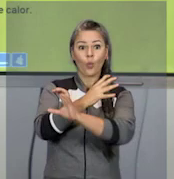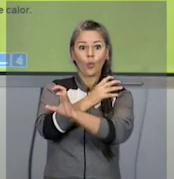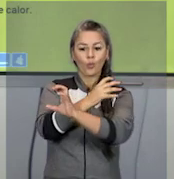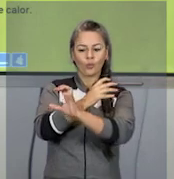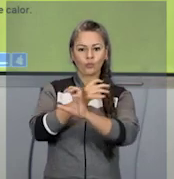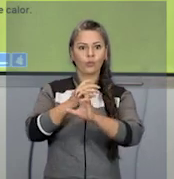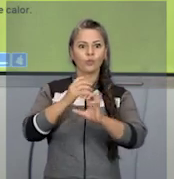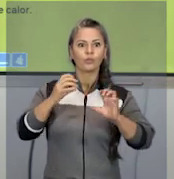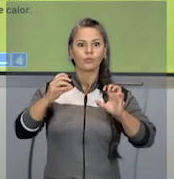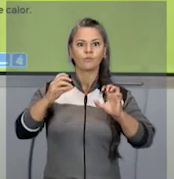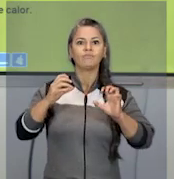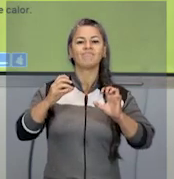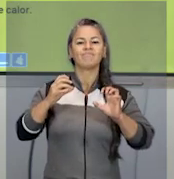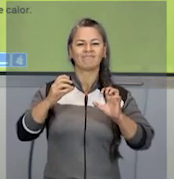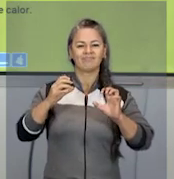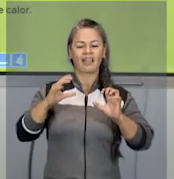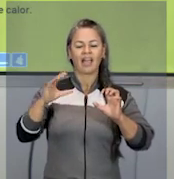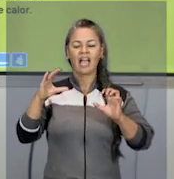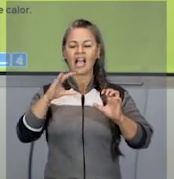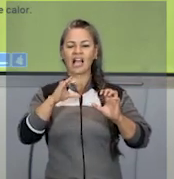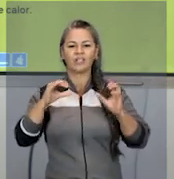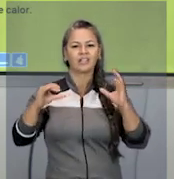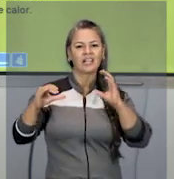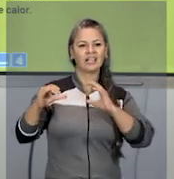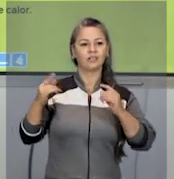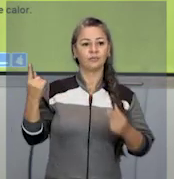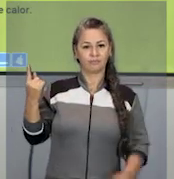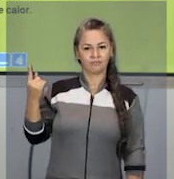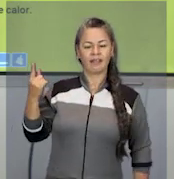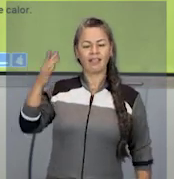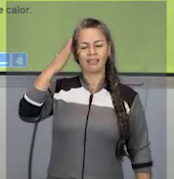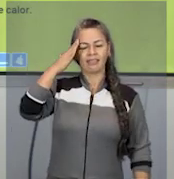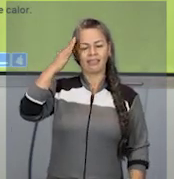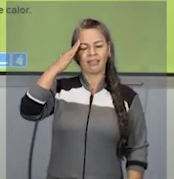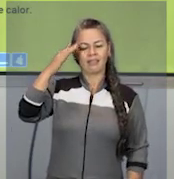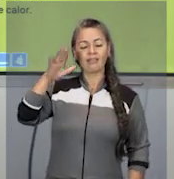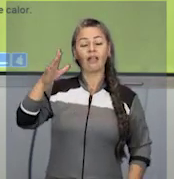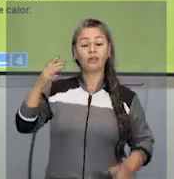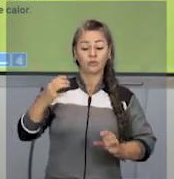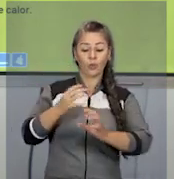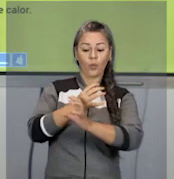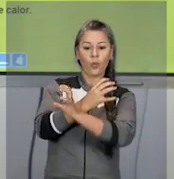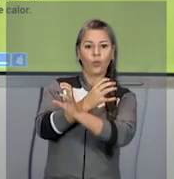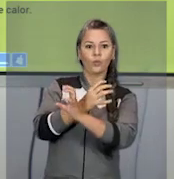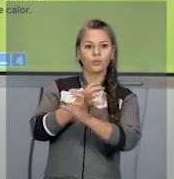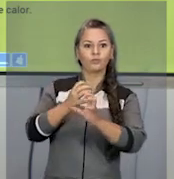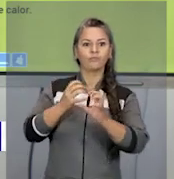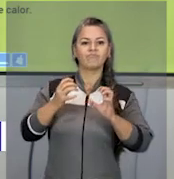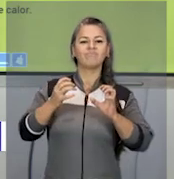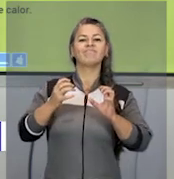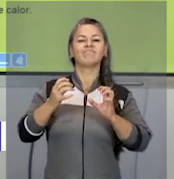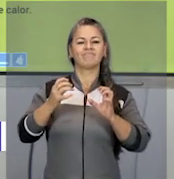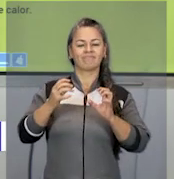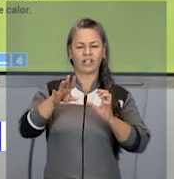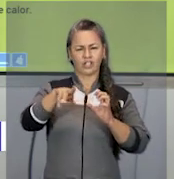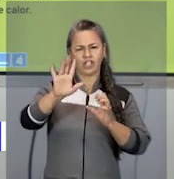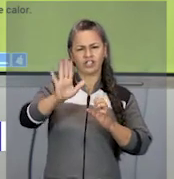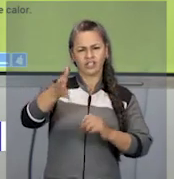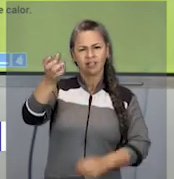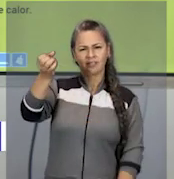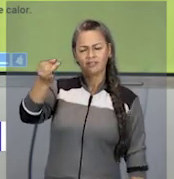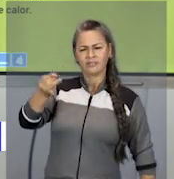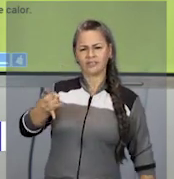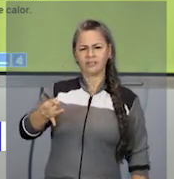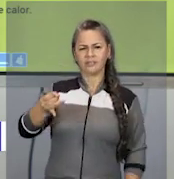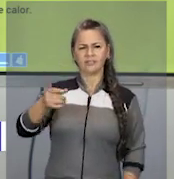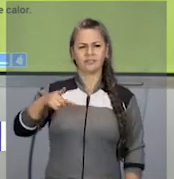é compreender os processos de troca de calor em ambientes isolados. Nós já falamos sobre algumas trocas de calor na